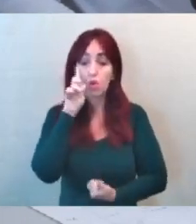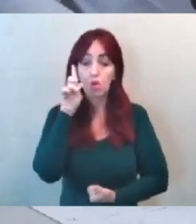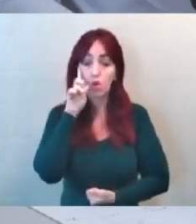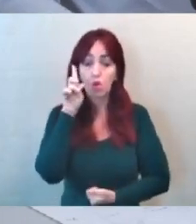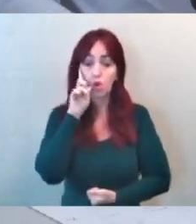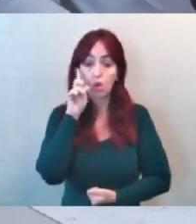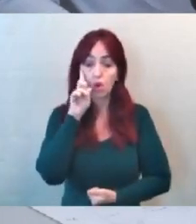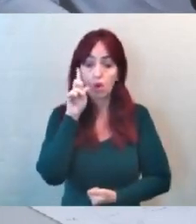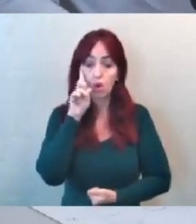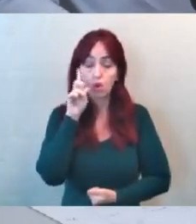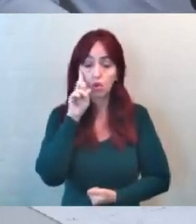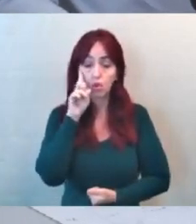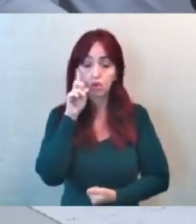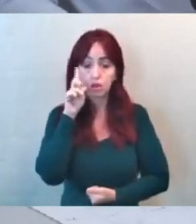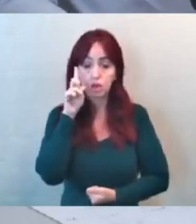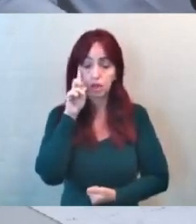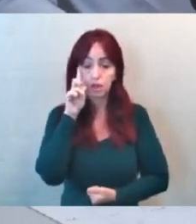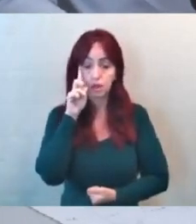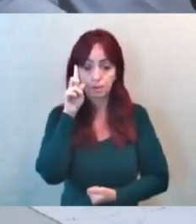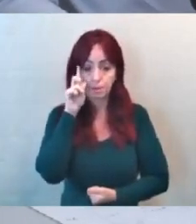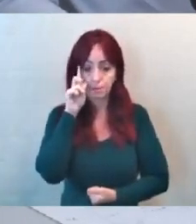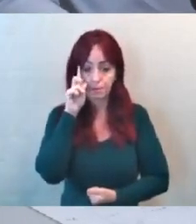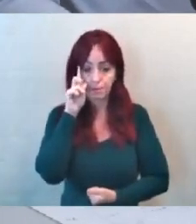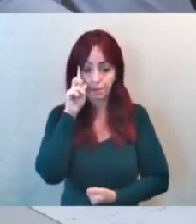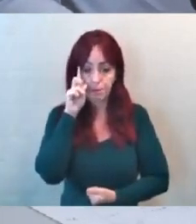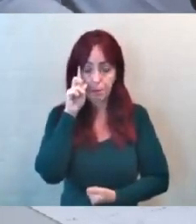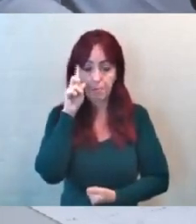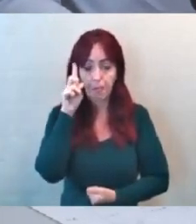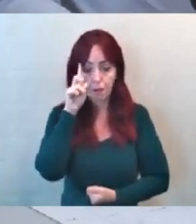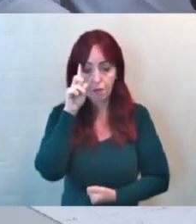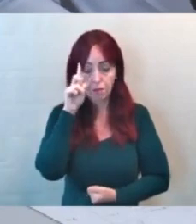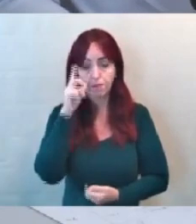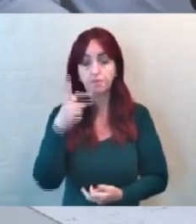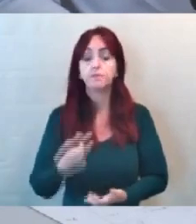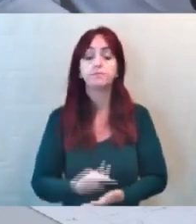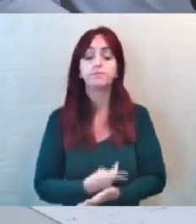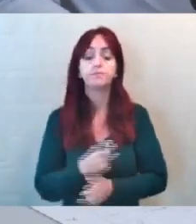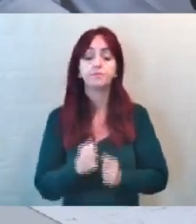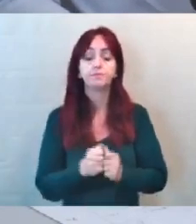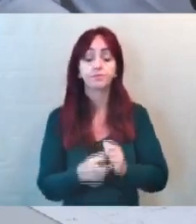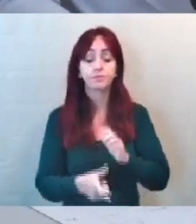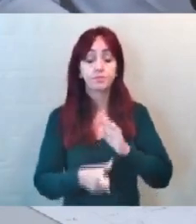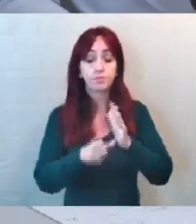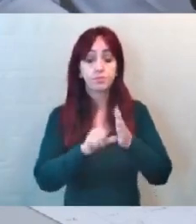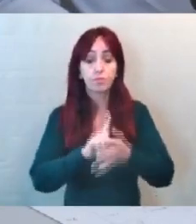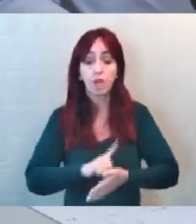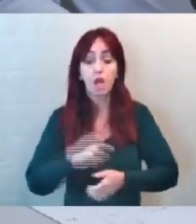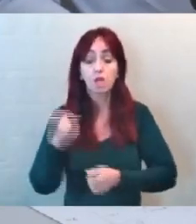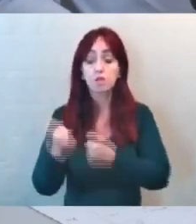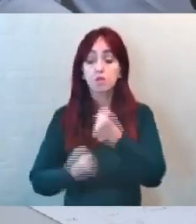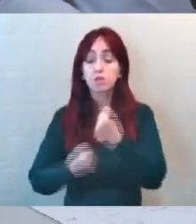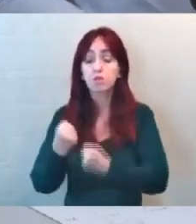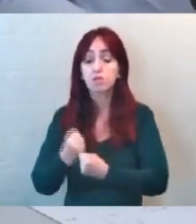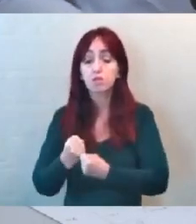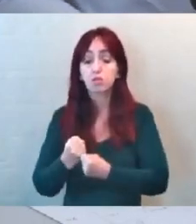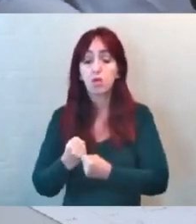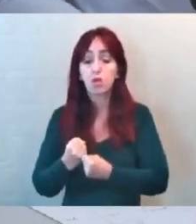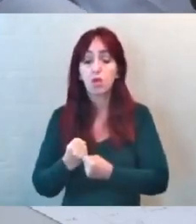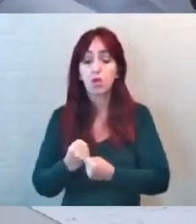eles fazem a fiscalização. Nós paramos ali, fizemos a fiscalização, dois ônibus com